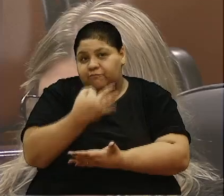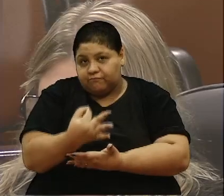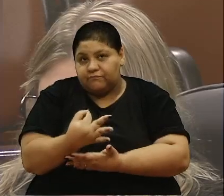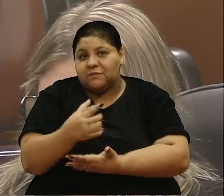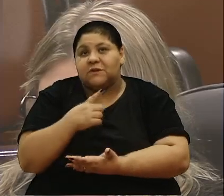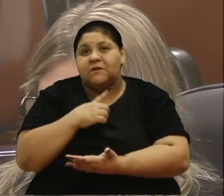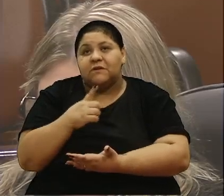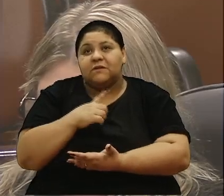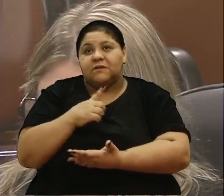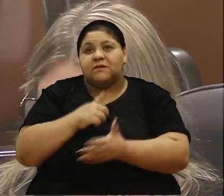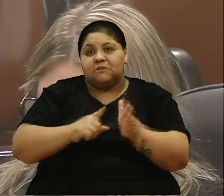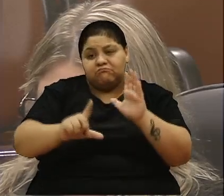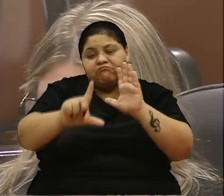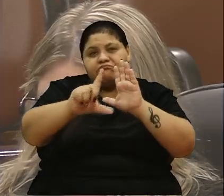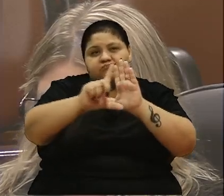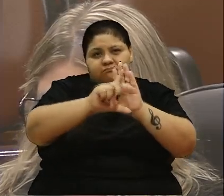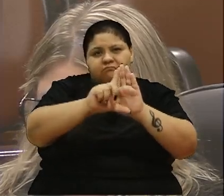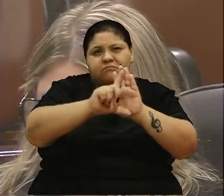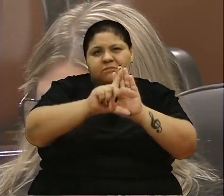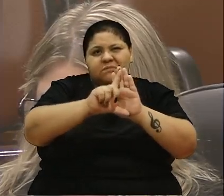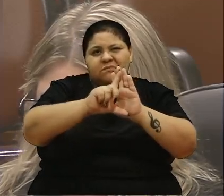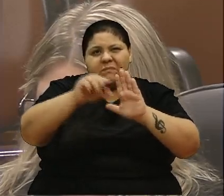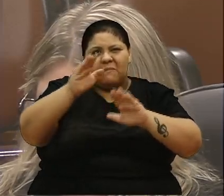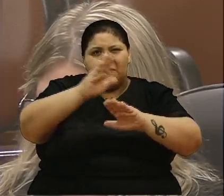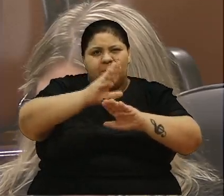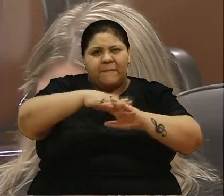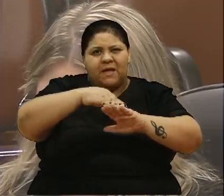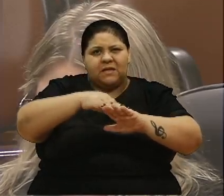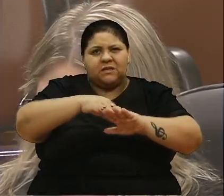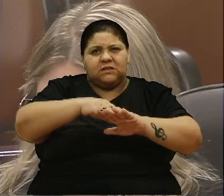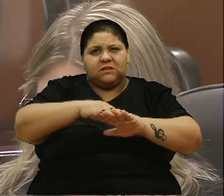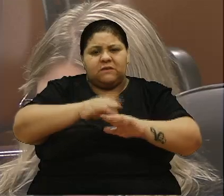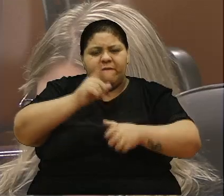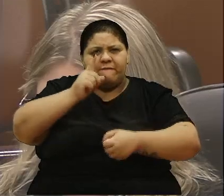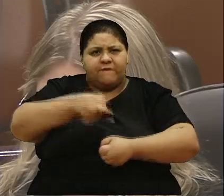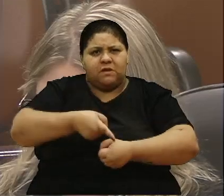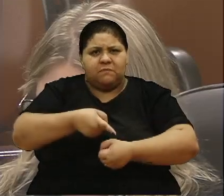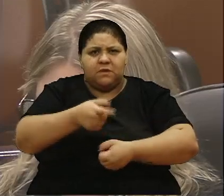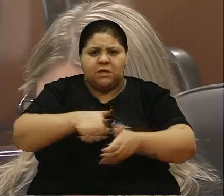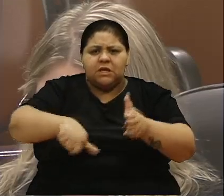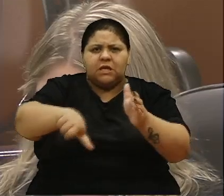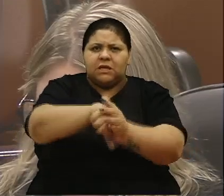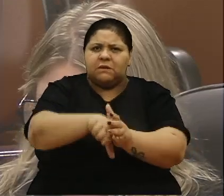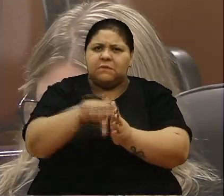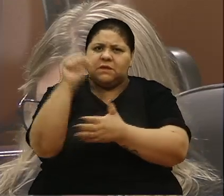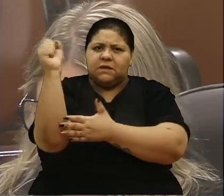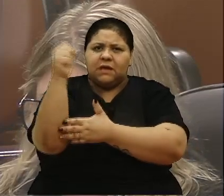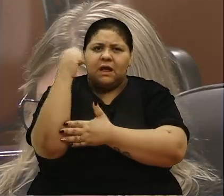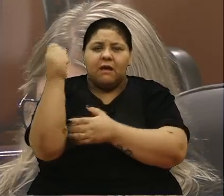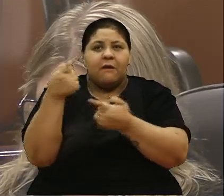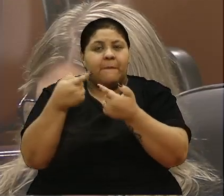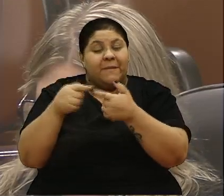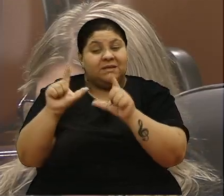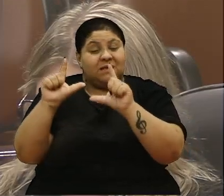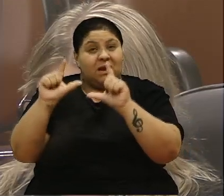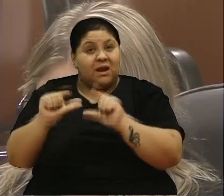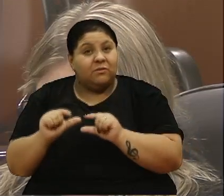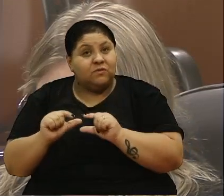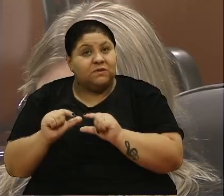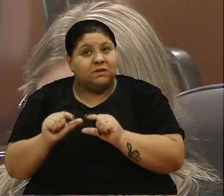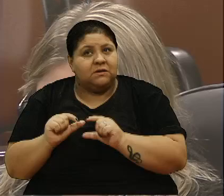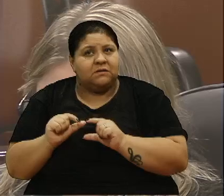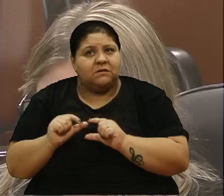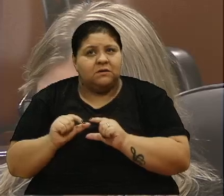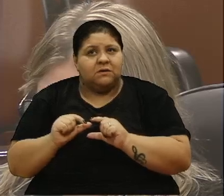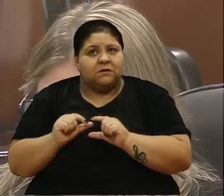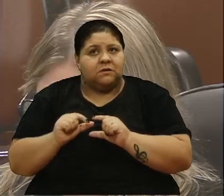temos que ter legislações mais severas em crimes hediondos. Agora, reduzir